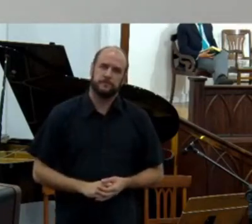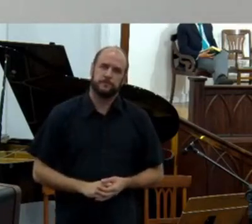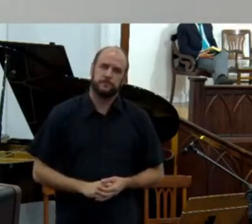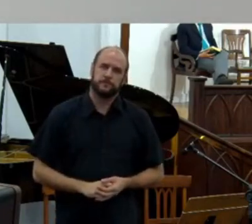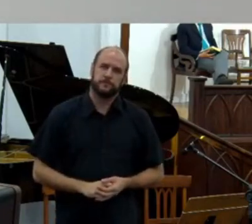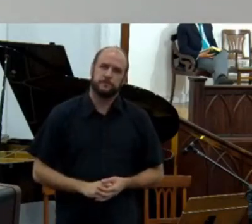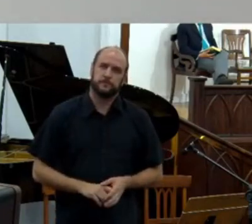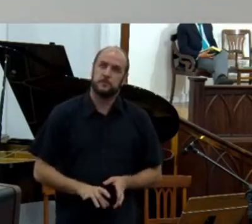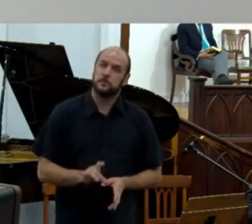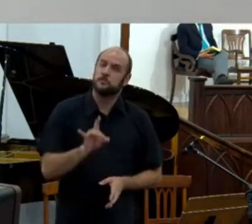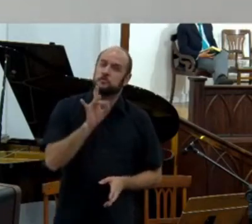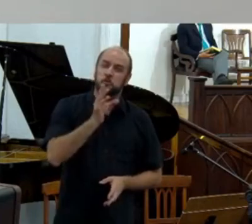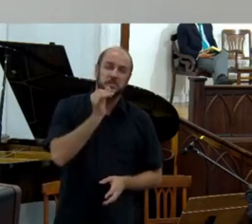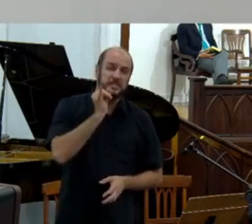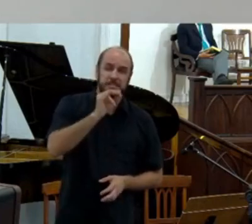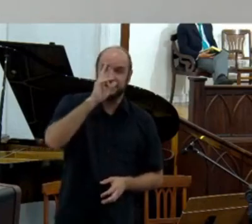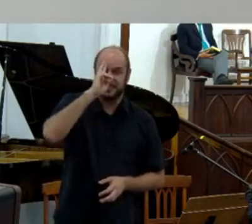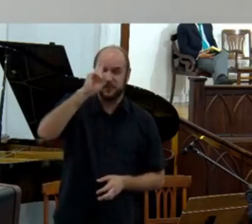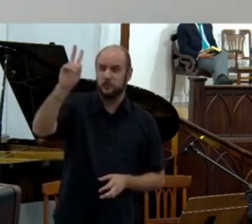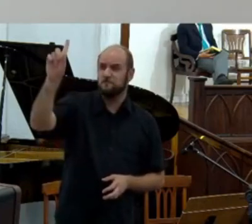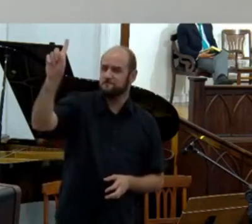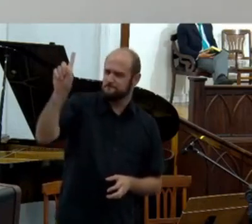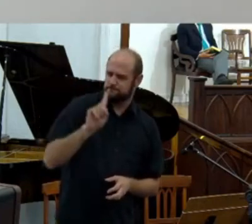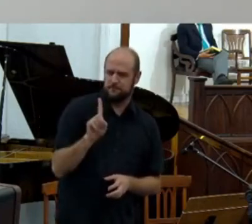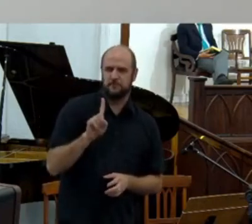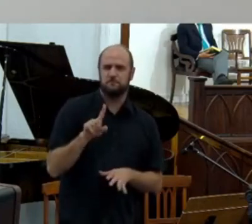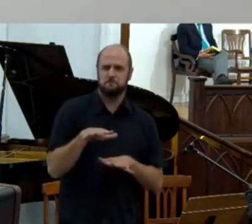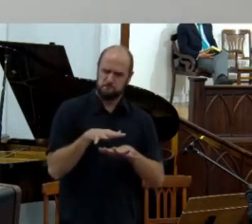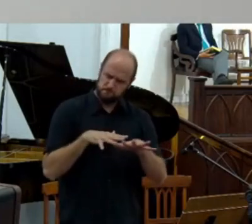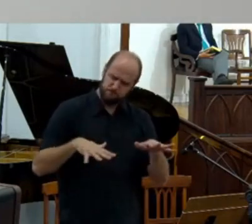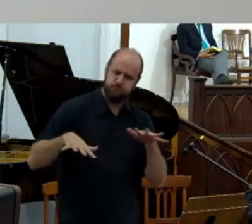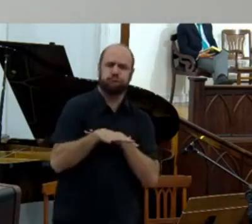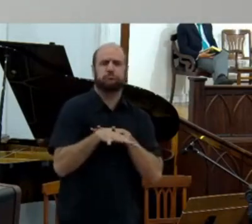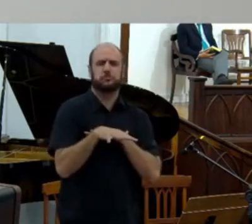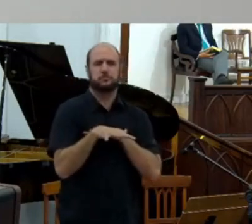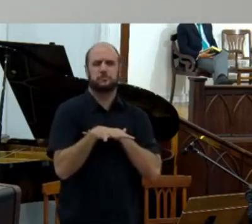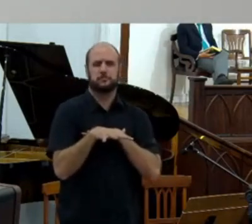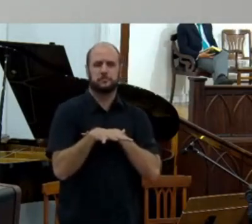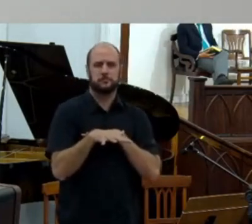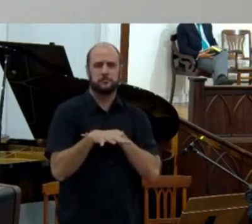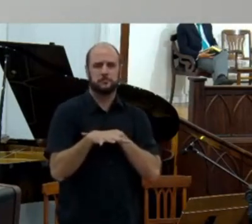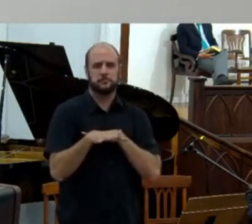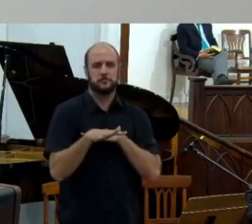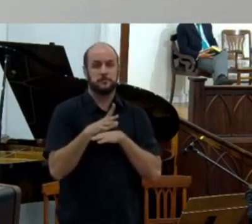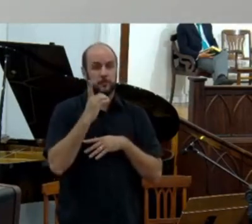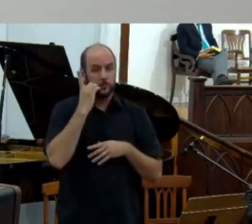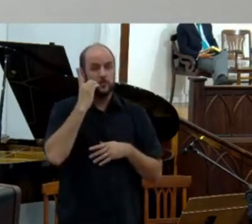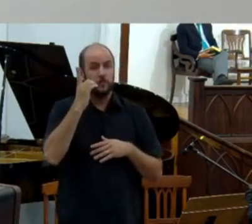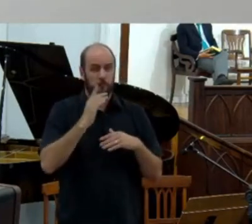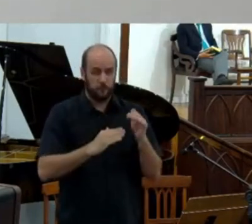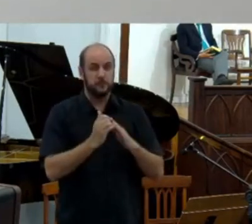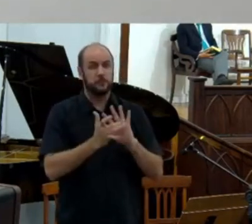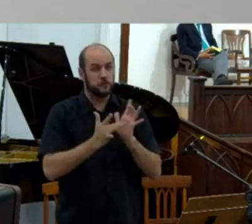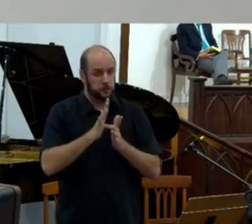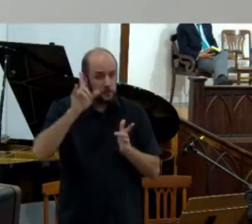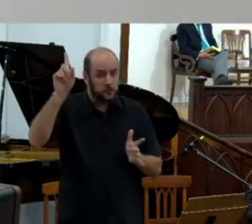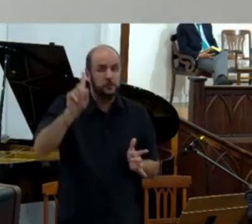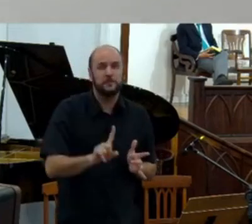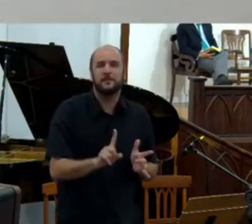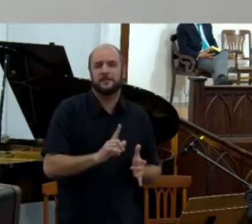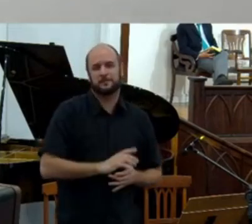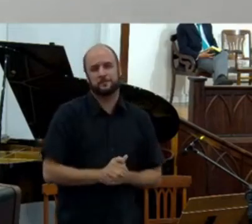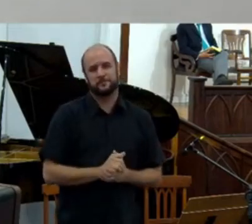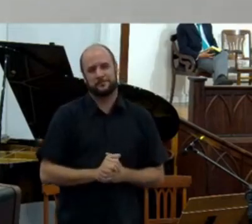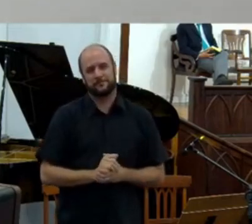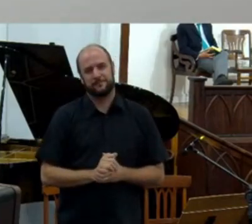A não ser se o Senhor intervir de forma drástica nela. Um dia ele fez isso com Cristo Jesus.